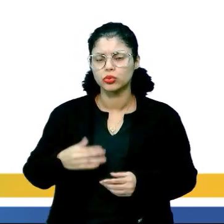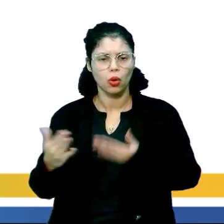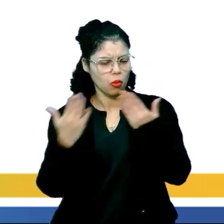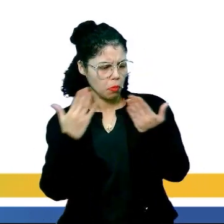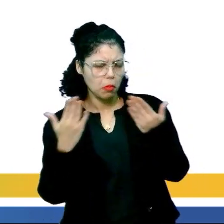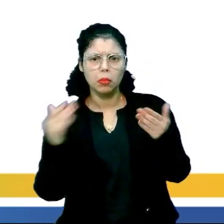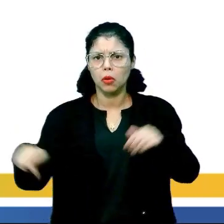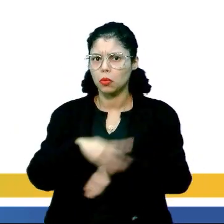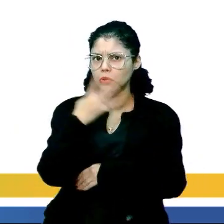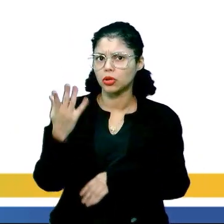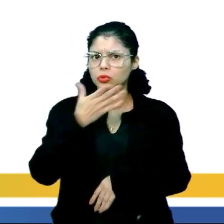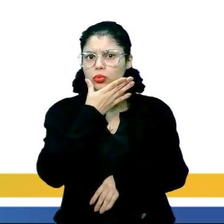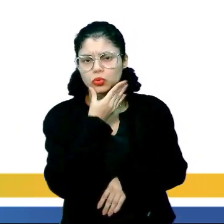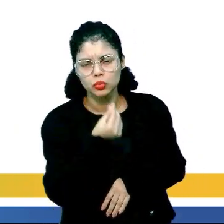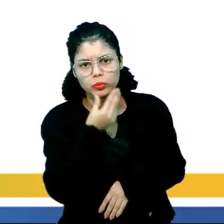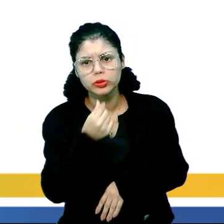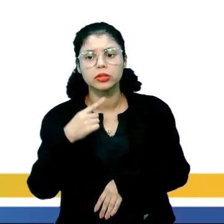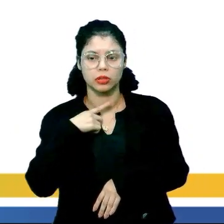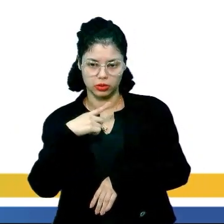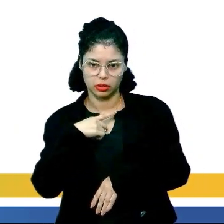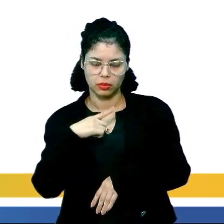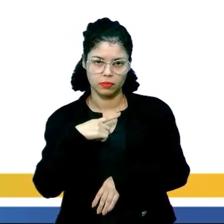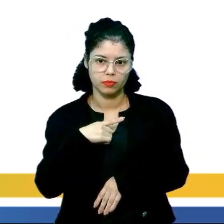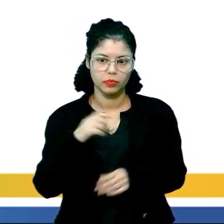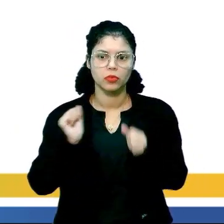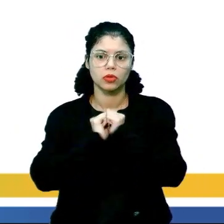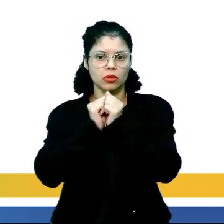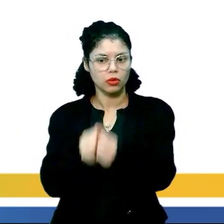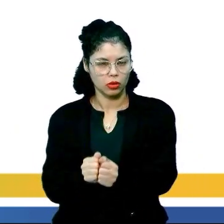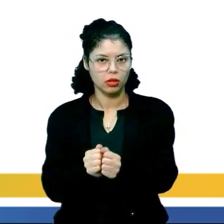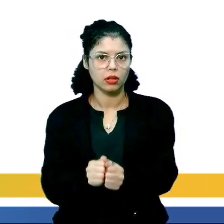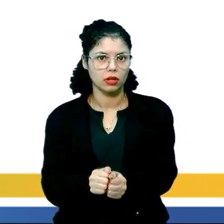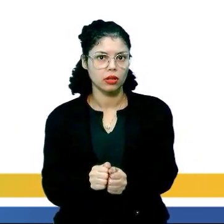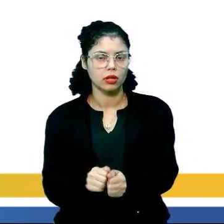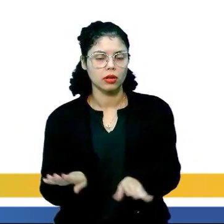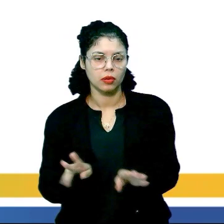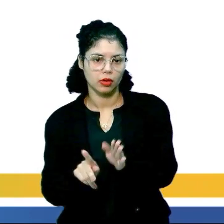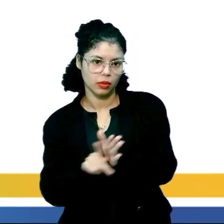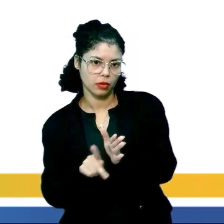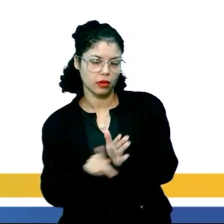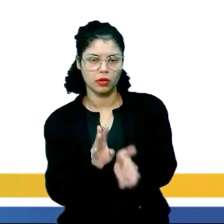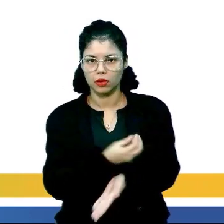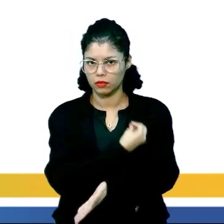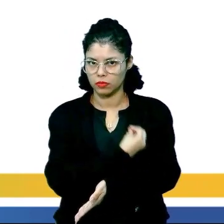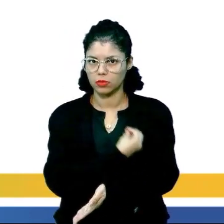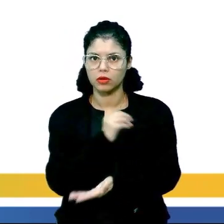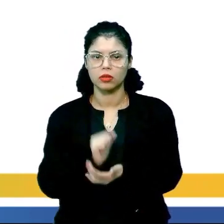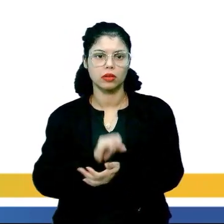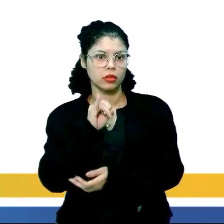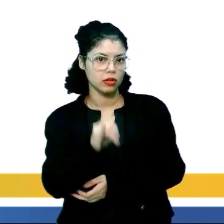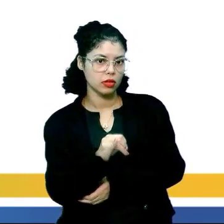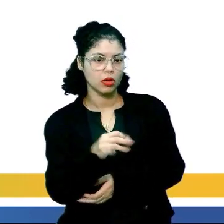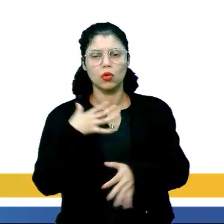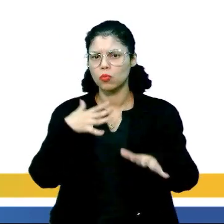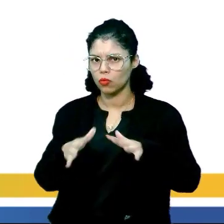comparada à quantidade de homens que nós temos participando da vida política. Agora, se o